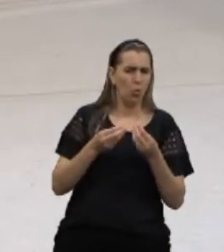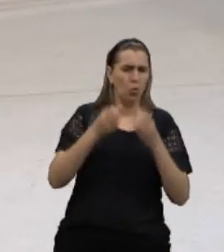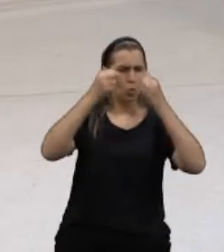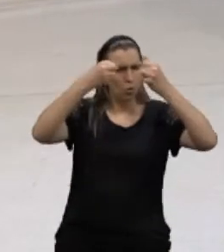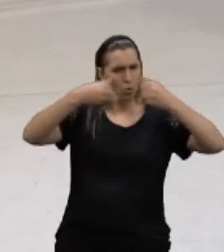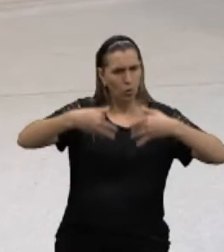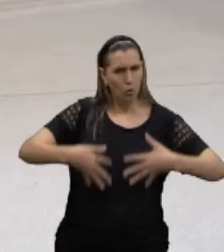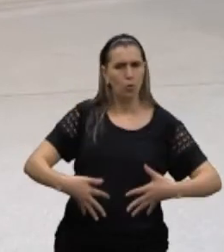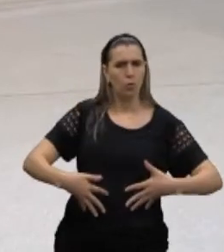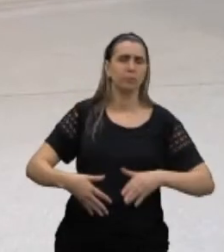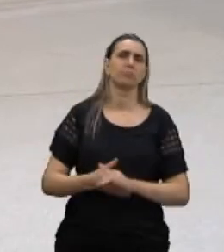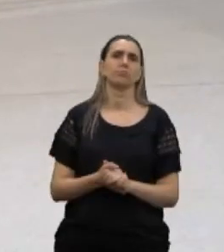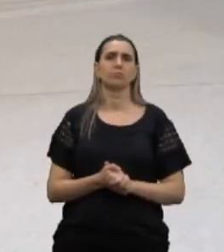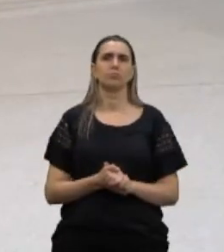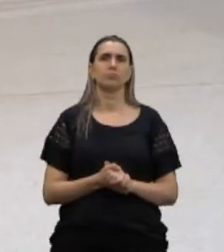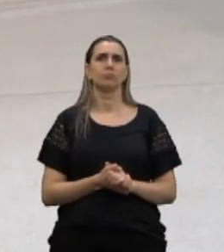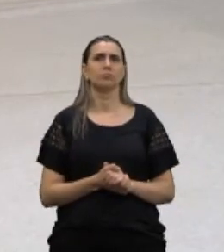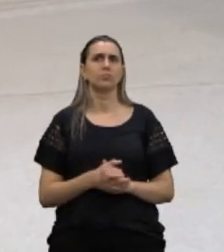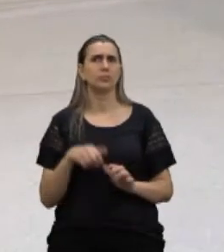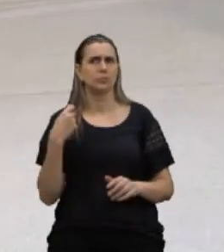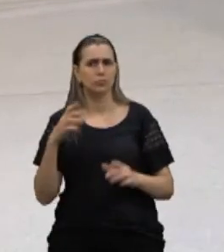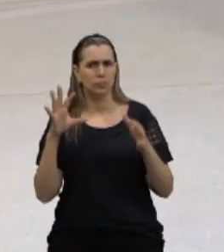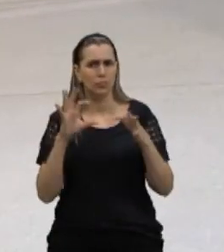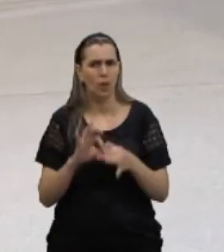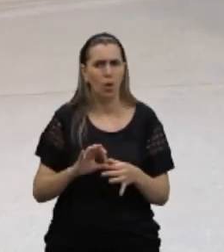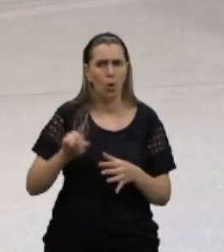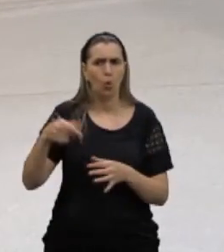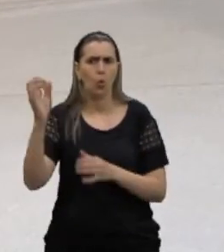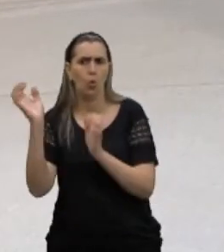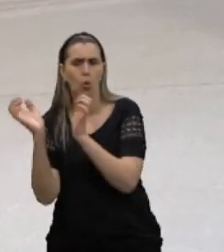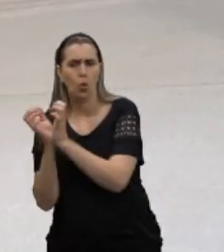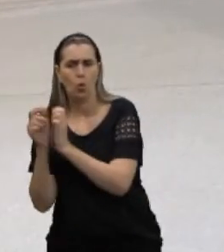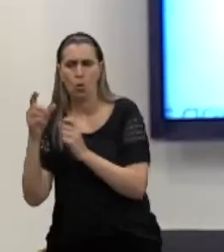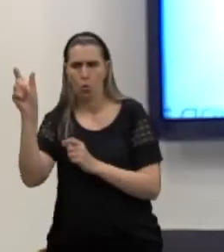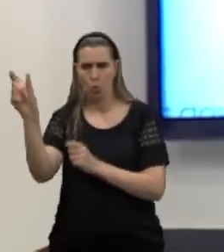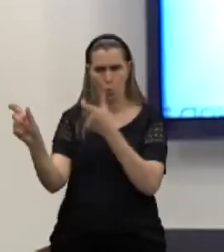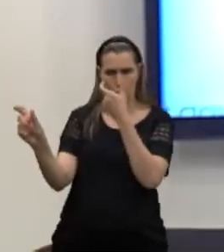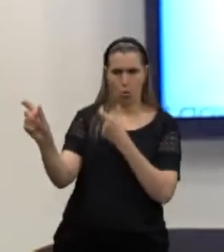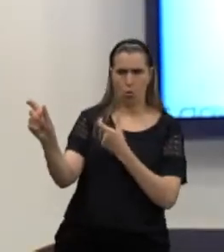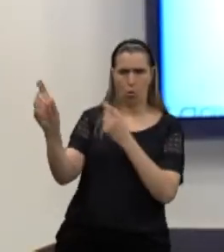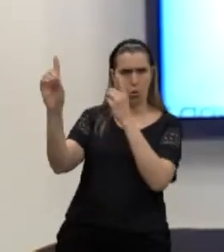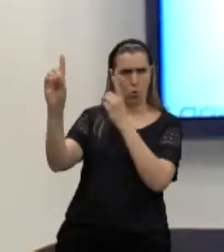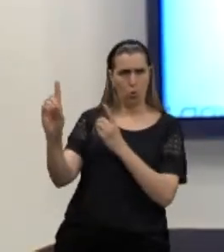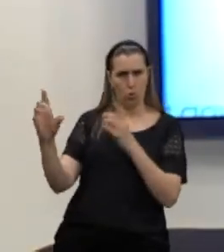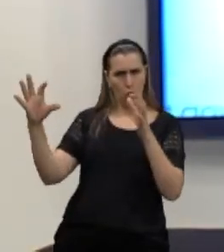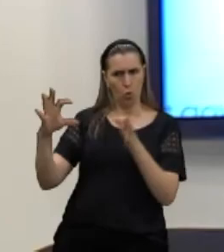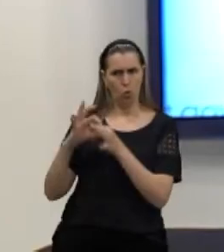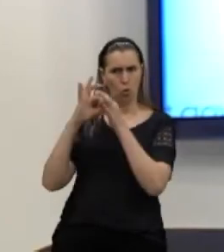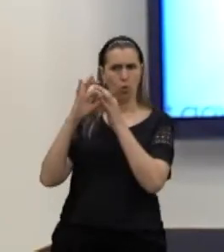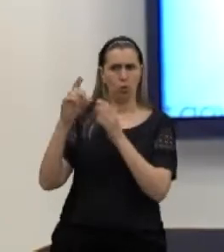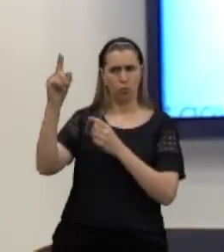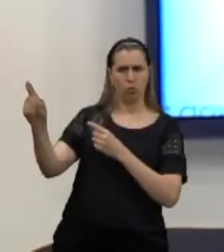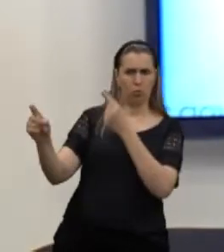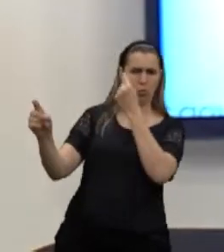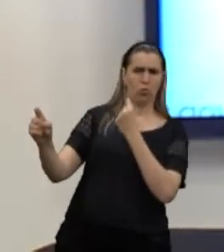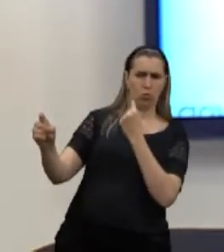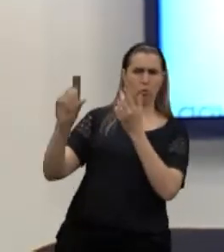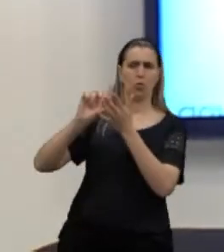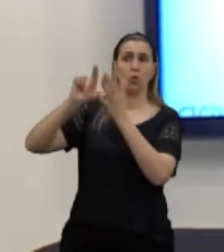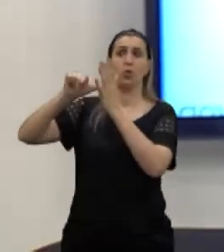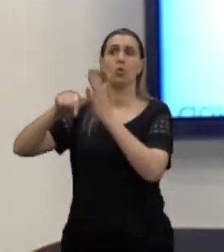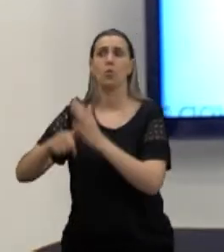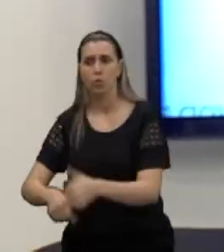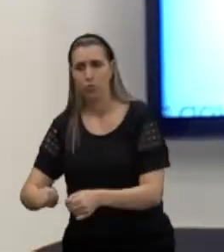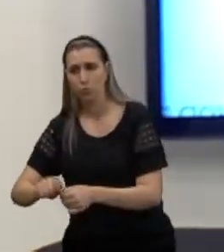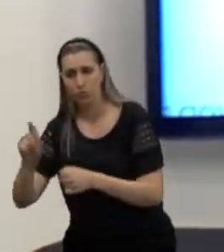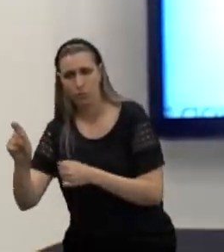descrever. Entendeu? Que ele tem que estar conectado ao outro colega para... Tipo, a Luana fez aqui, depois tu foi,